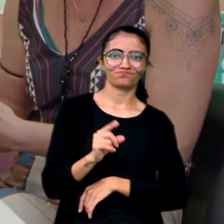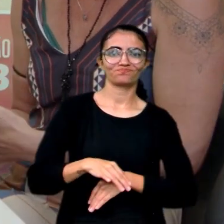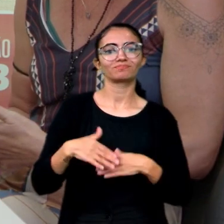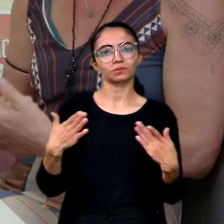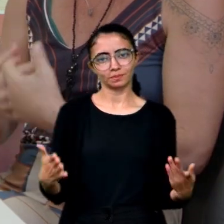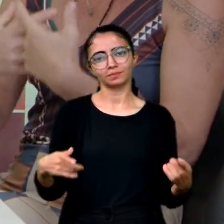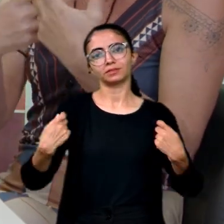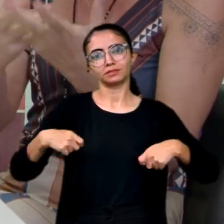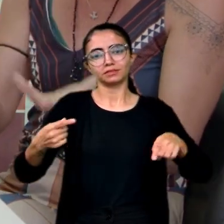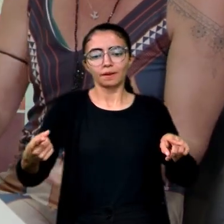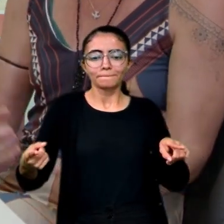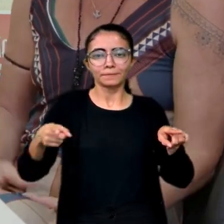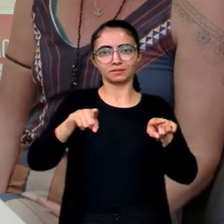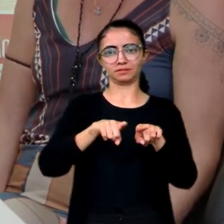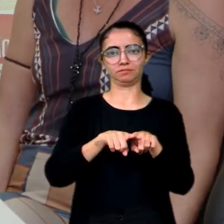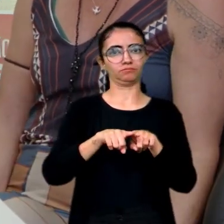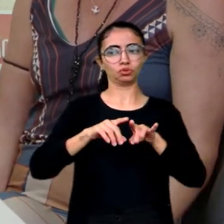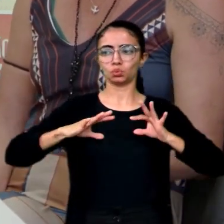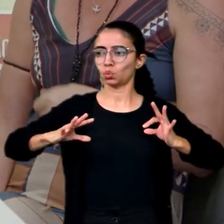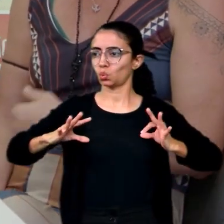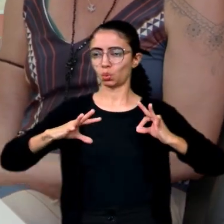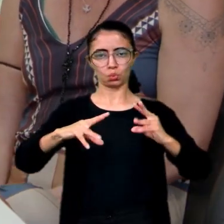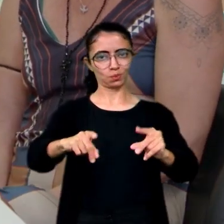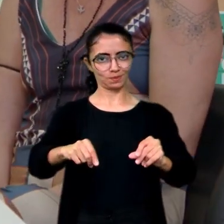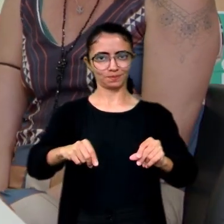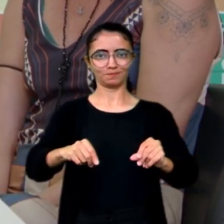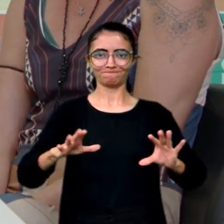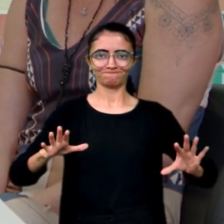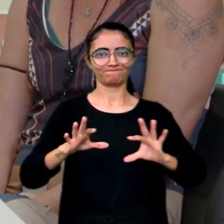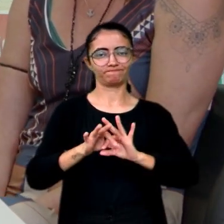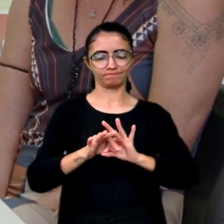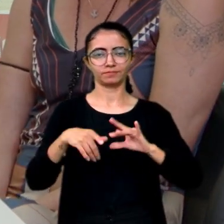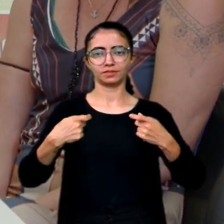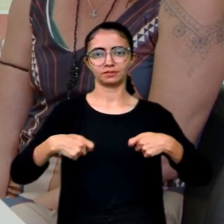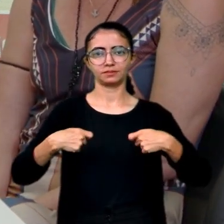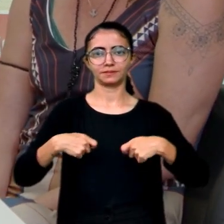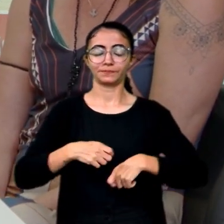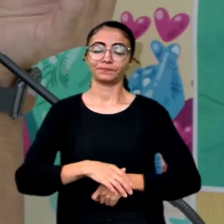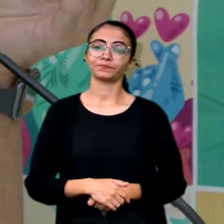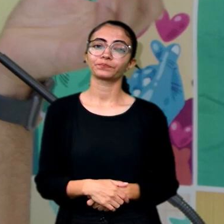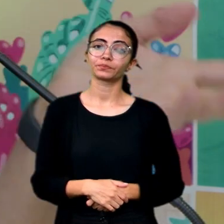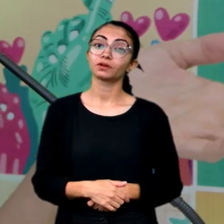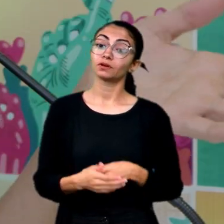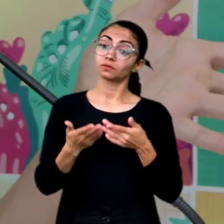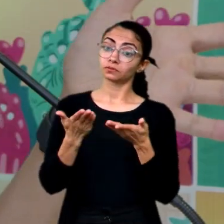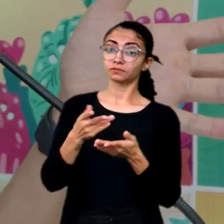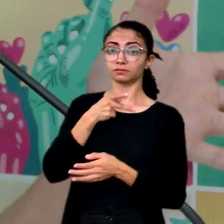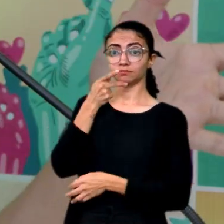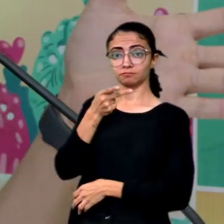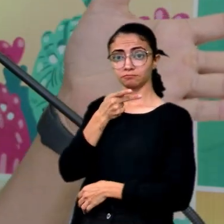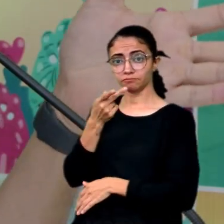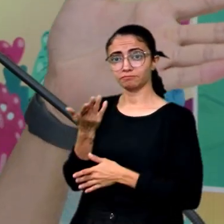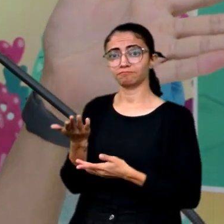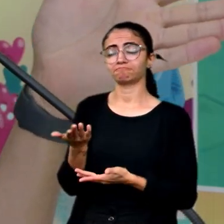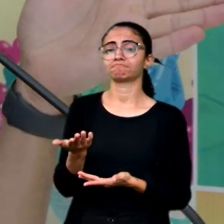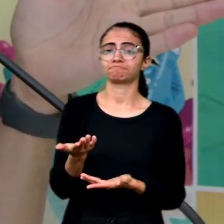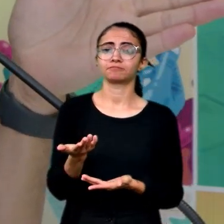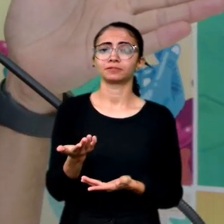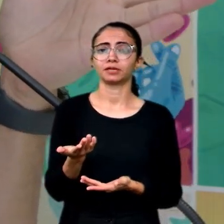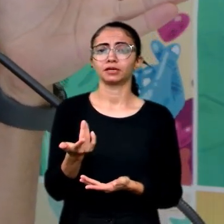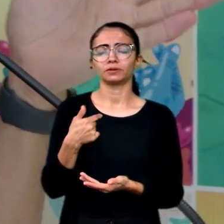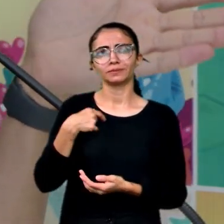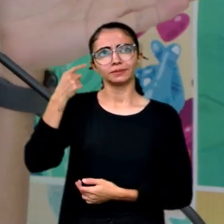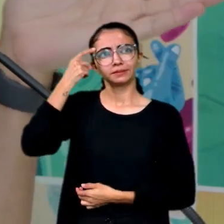parceria de todo mundo. Quando você fala disso, me choca muito a questão da necessidade